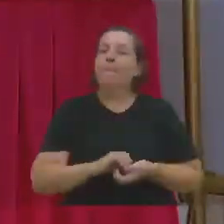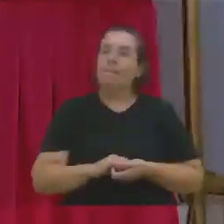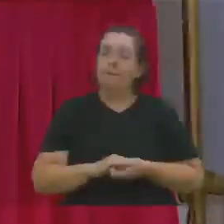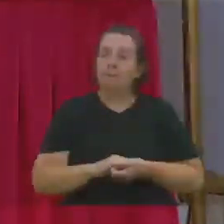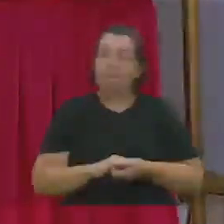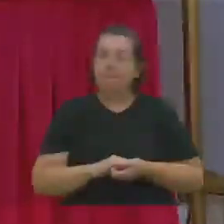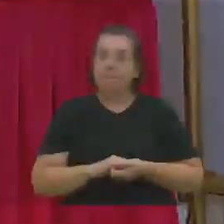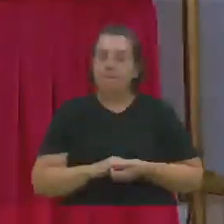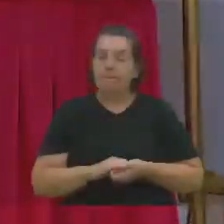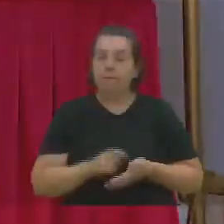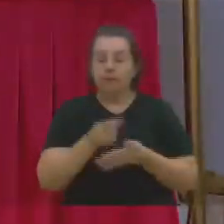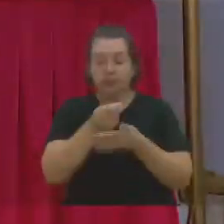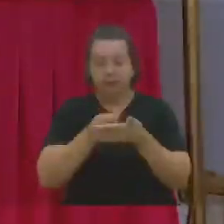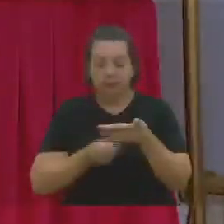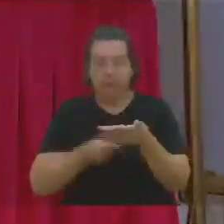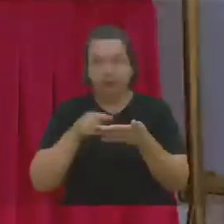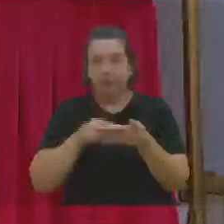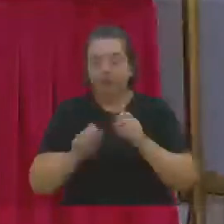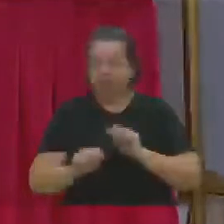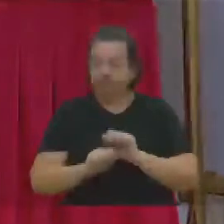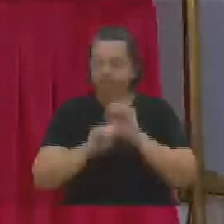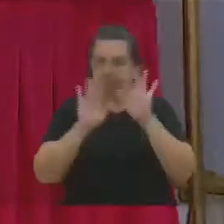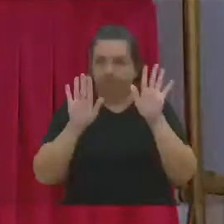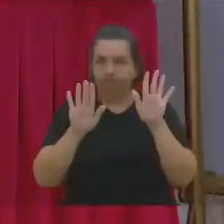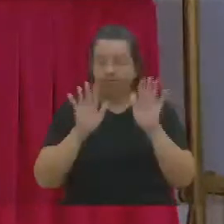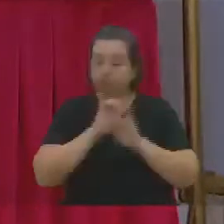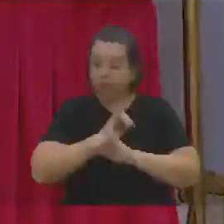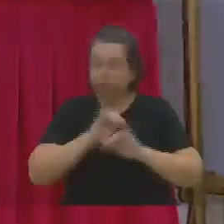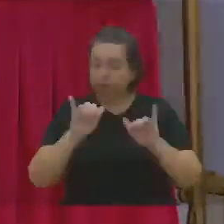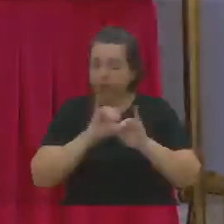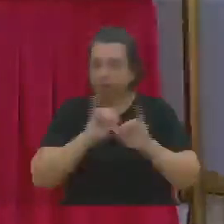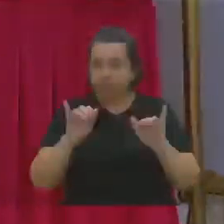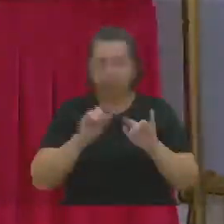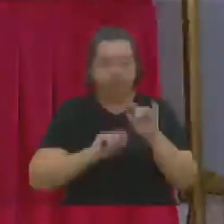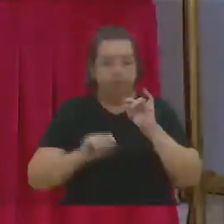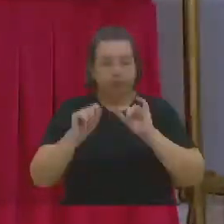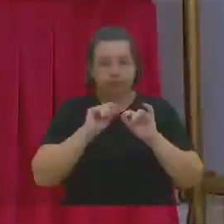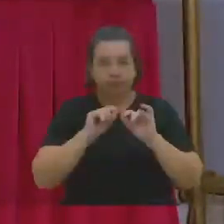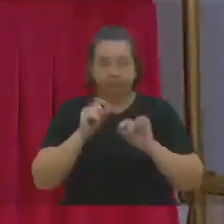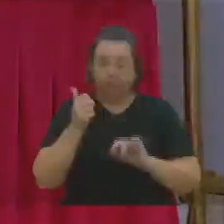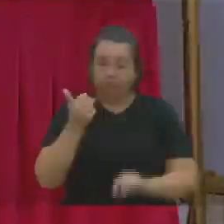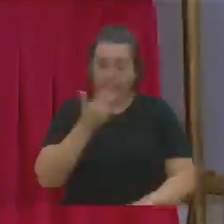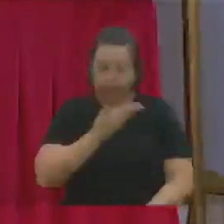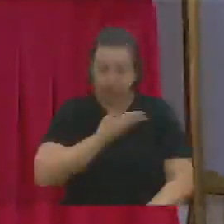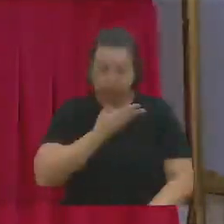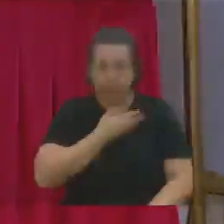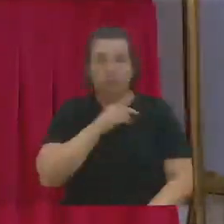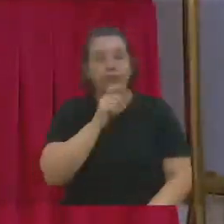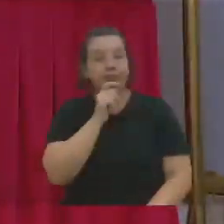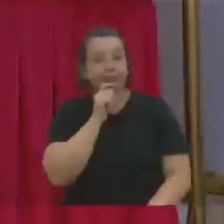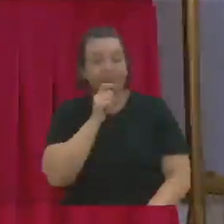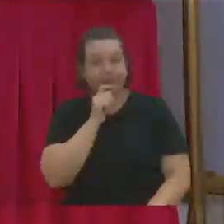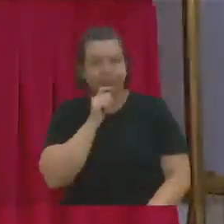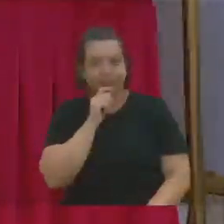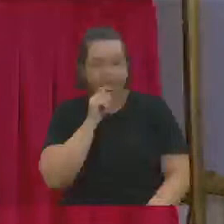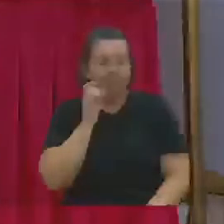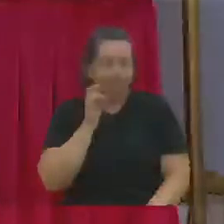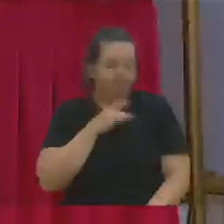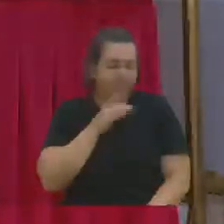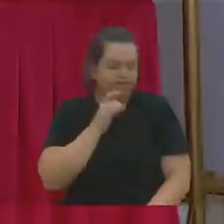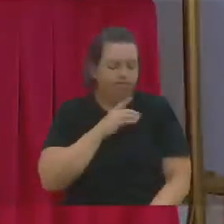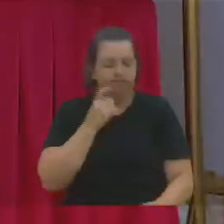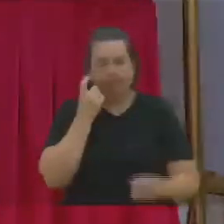O texto é claro, dizendo a nós que os discípulos ainda